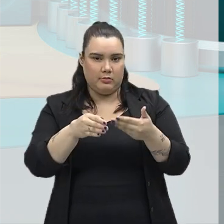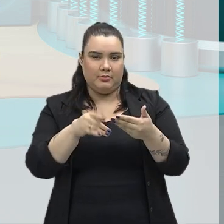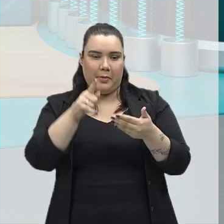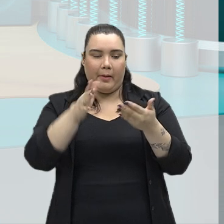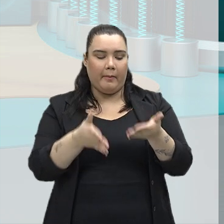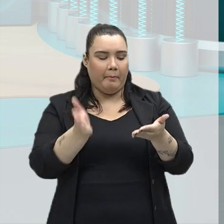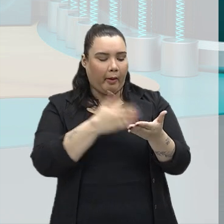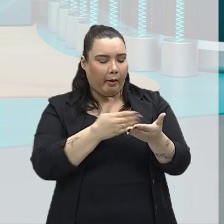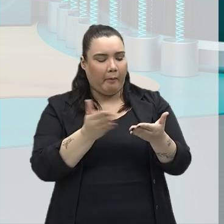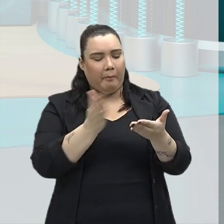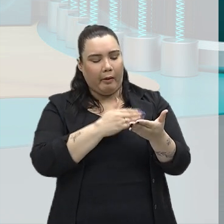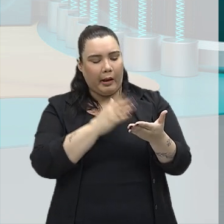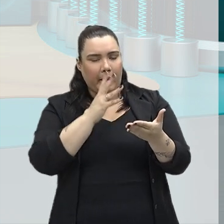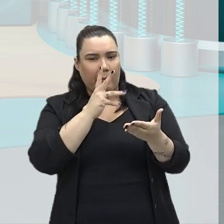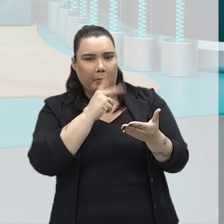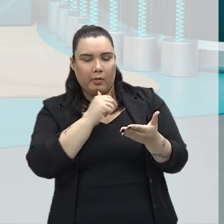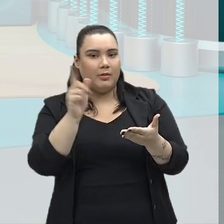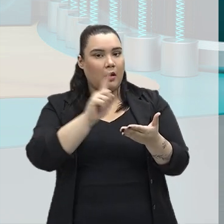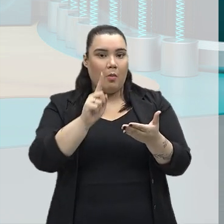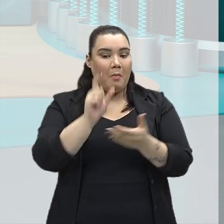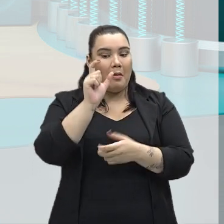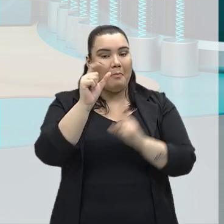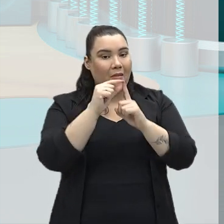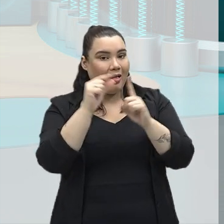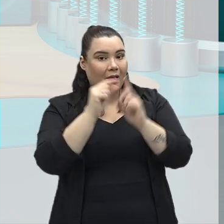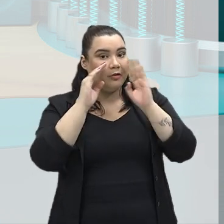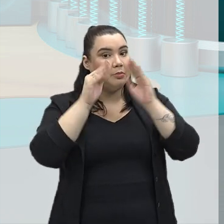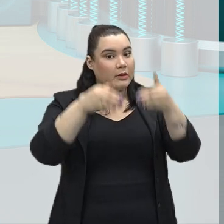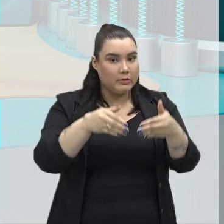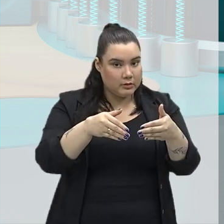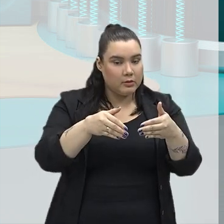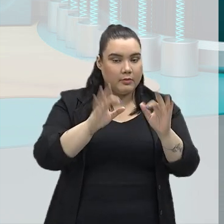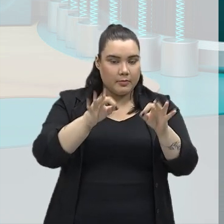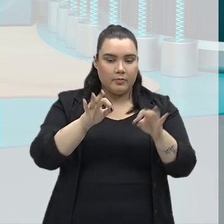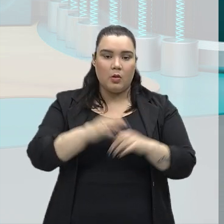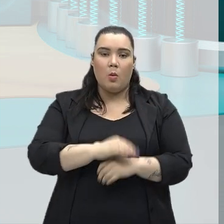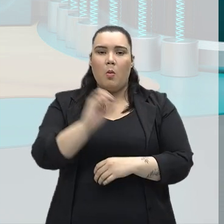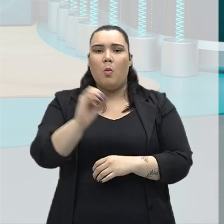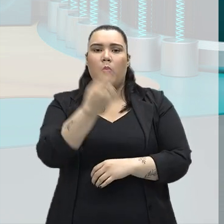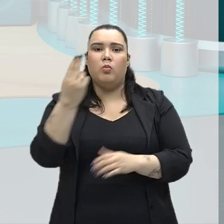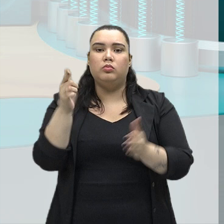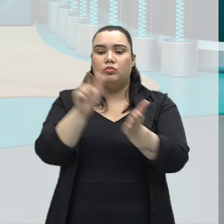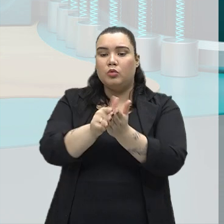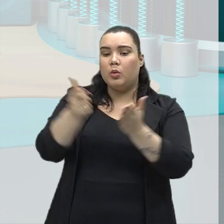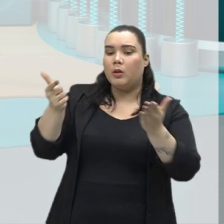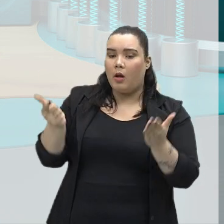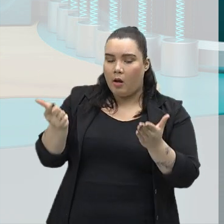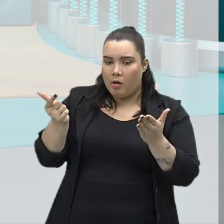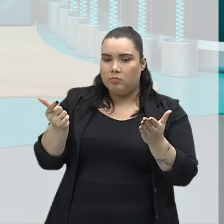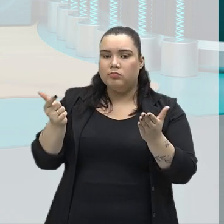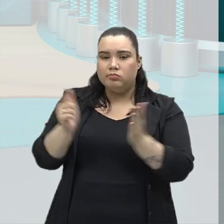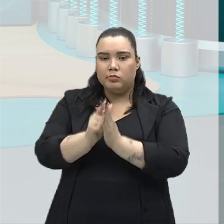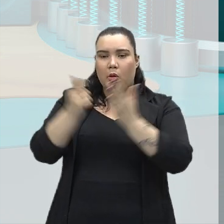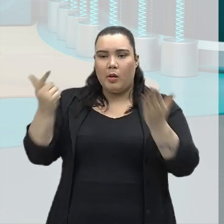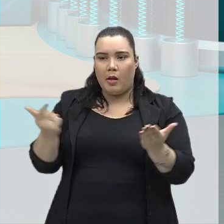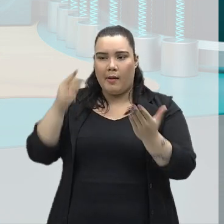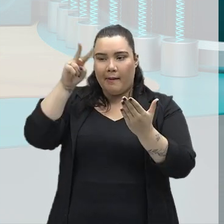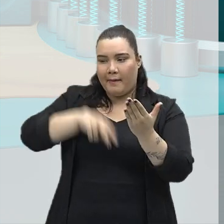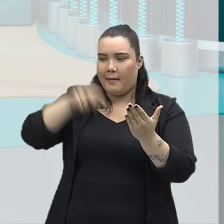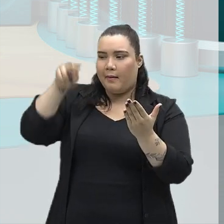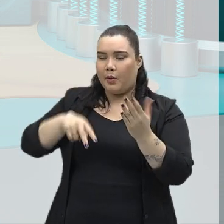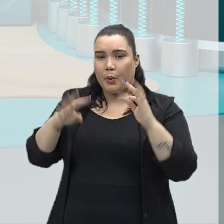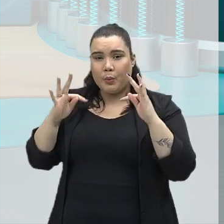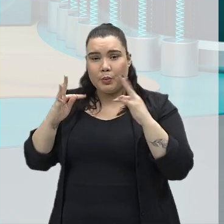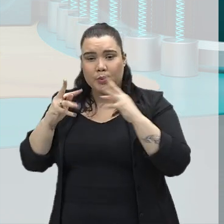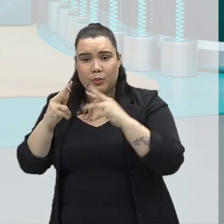Quando pega um jornal, uma revista, mesmo que física ou eletrônica, você não vai ler tudo. Não tem como a gente ler a